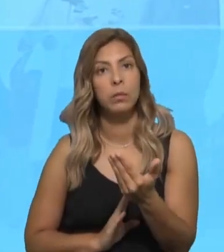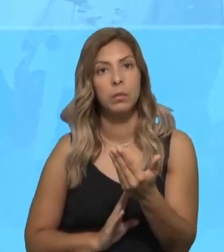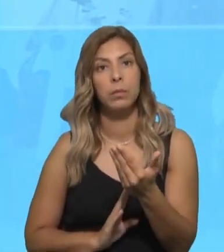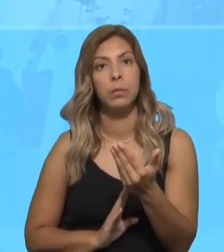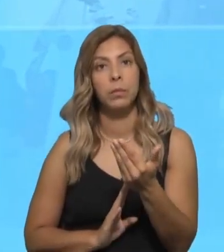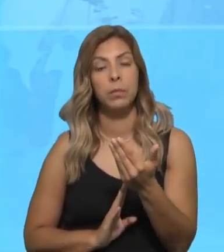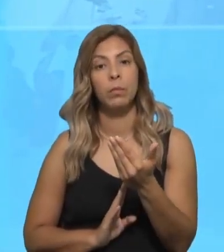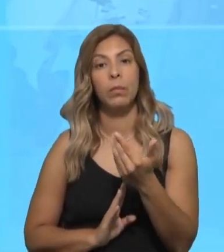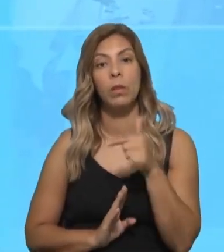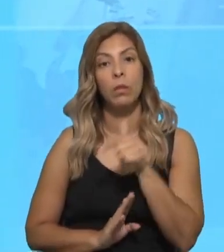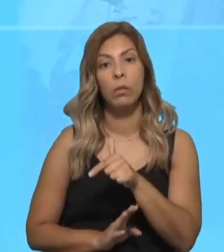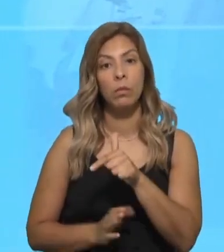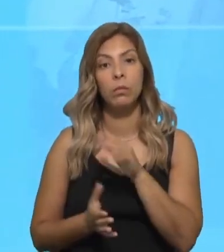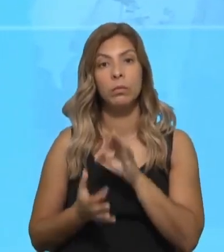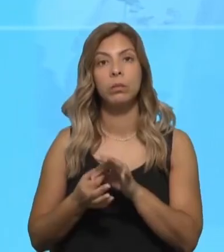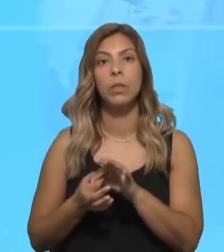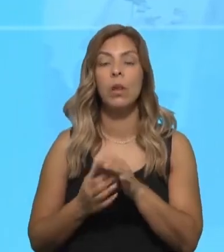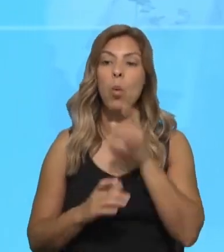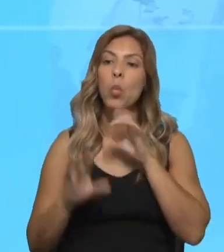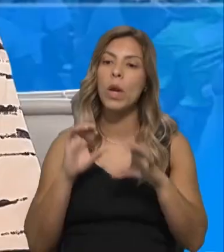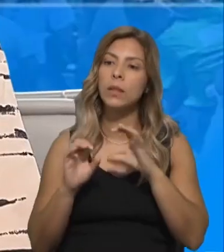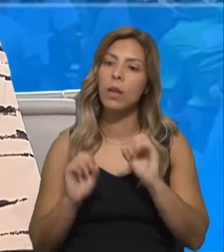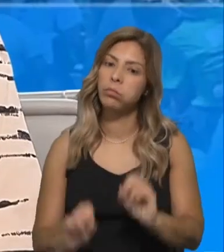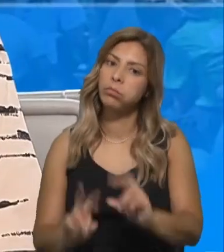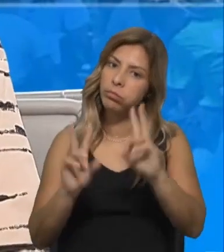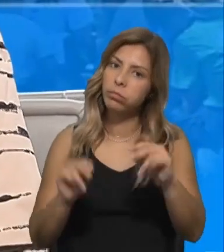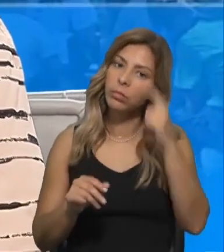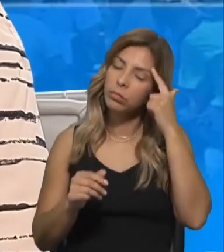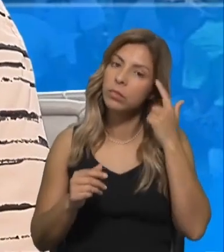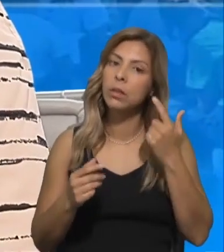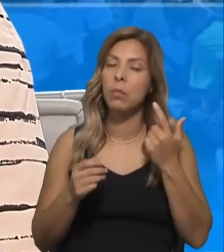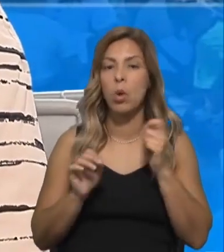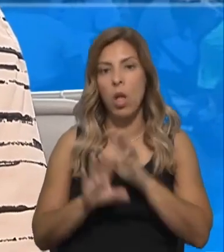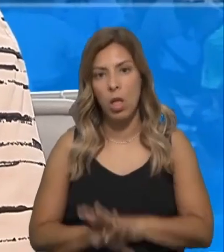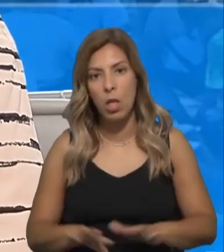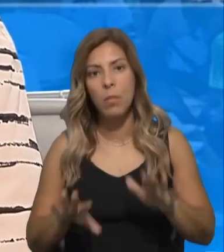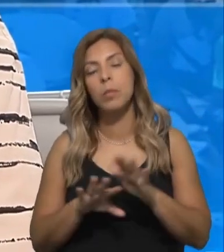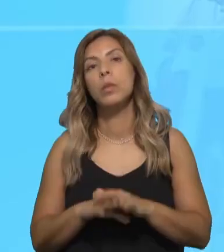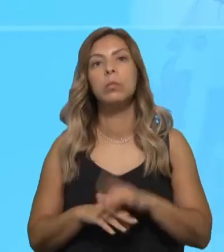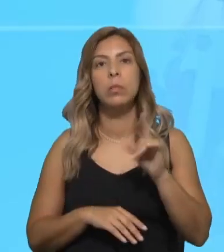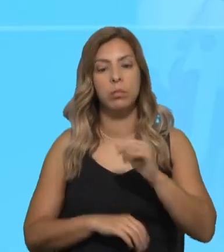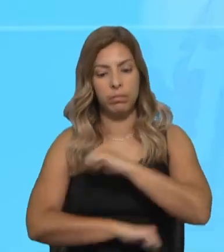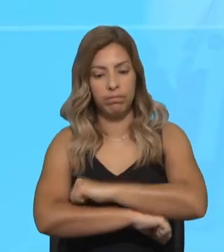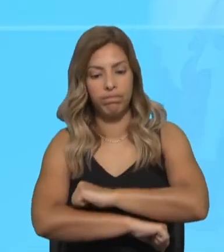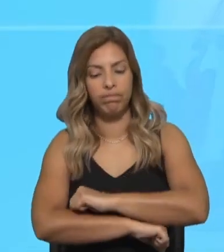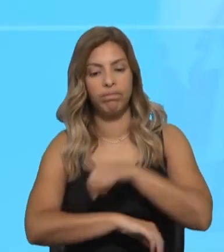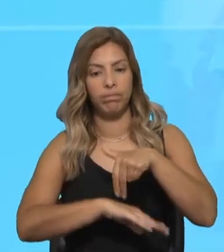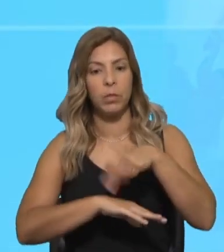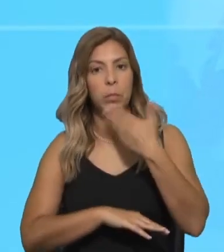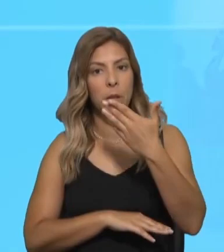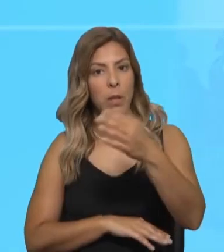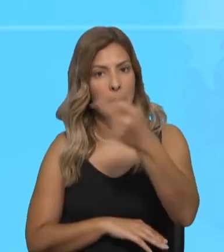comunicação desarmada e desarmante, fazendo lembrar as primeiras palavras dele na varanda da Basílica, quando pediu uma